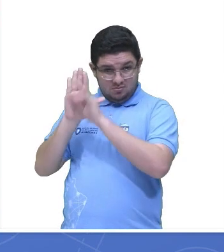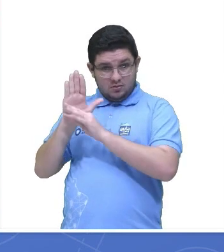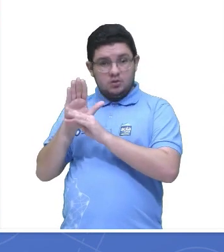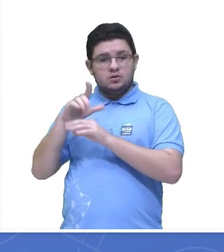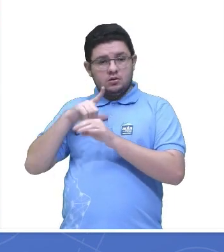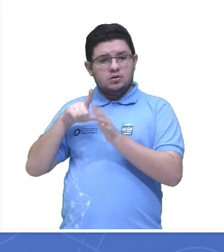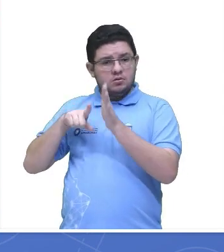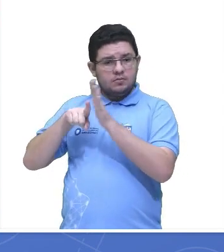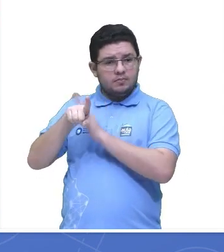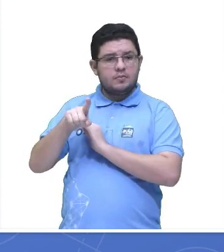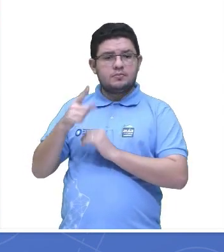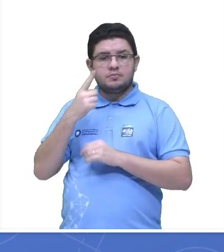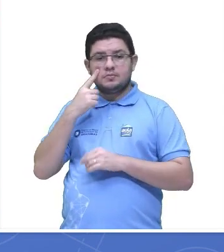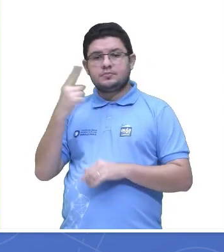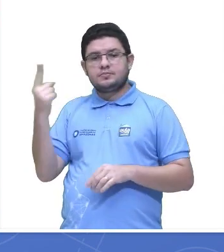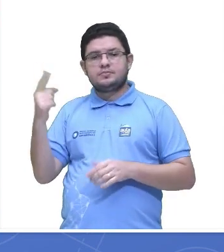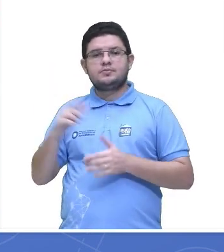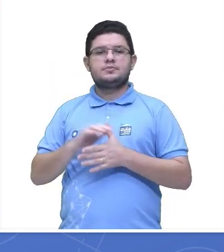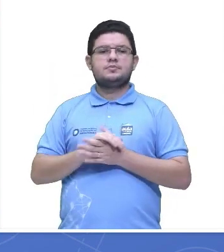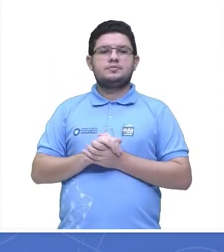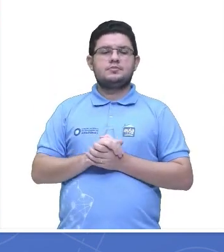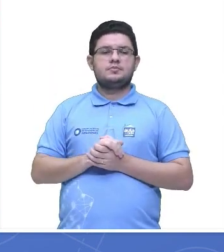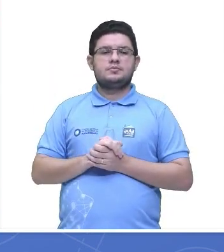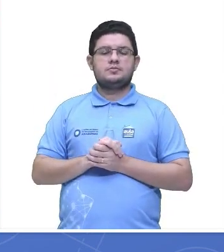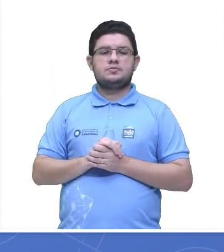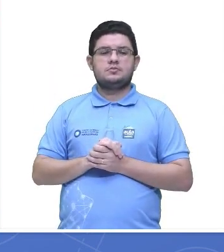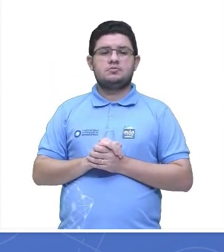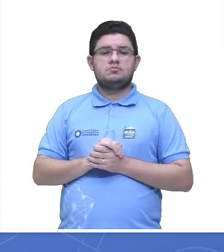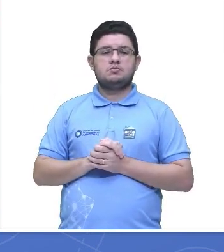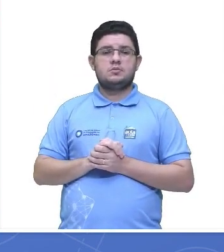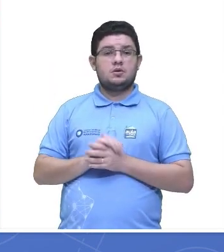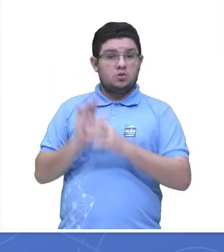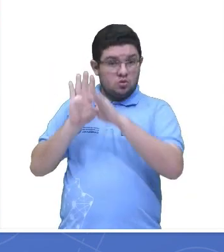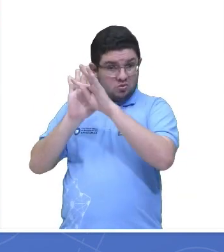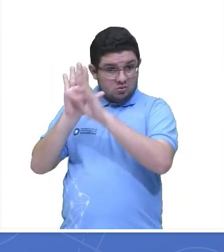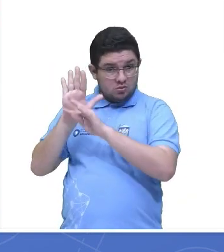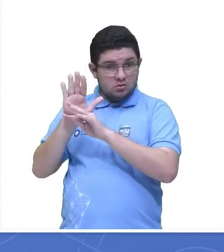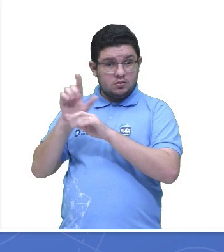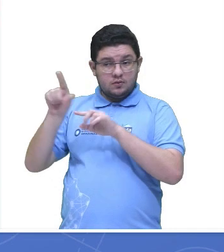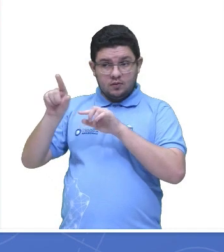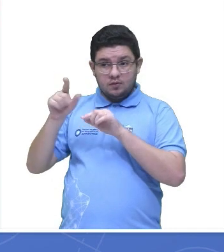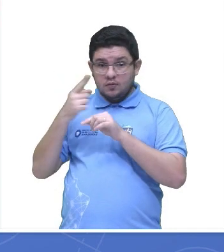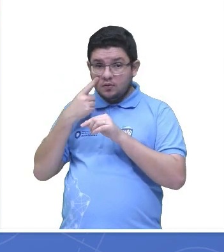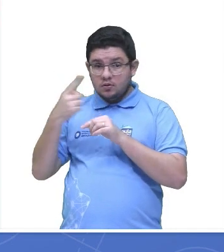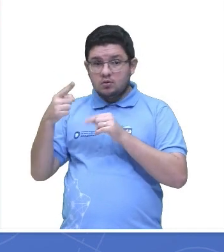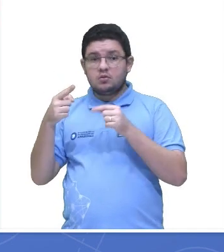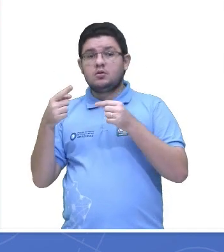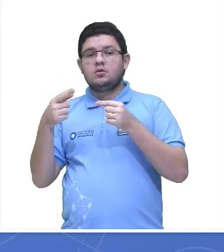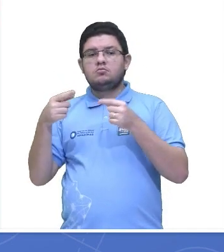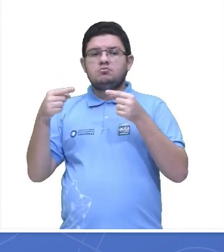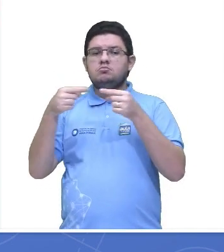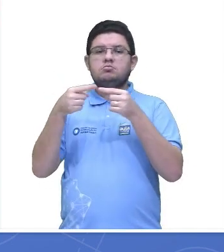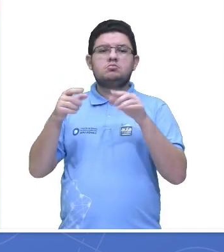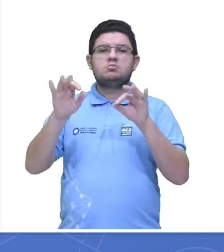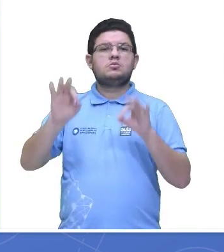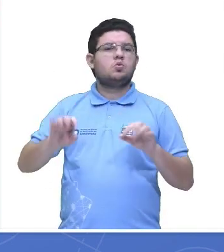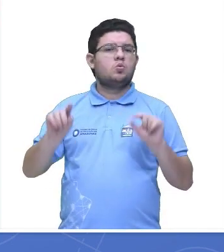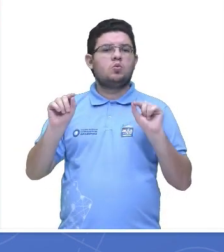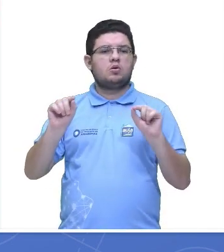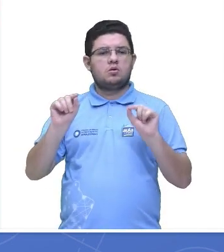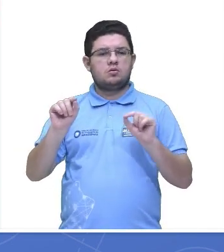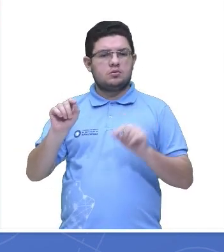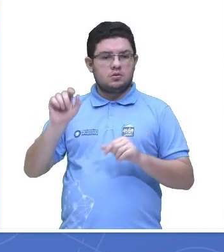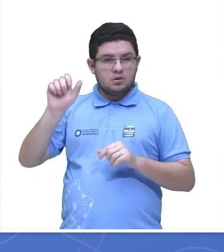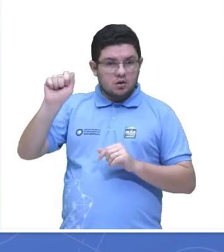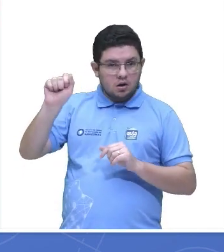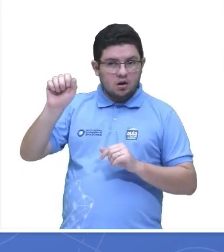Olha só, com esse texto vocês vão identificar então a resposta correta, né? Temos 5